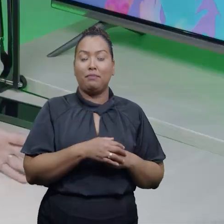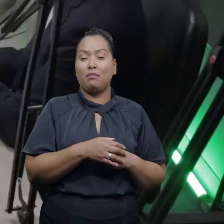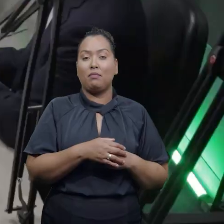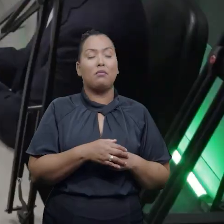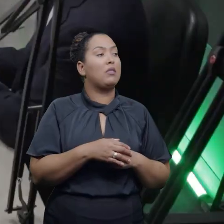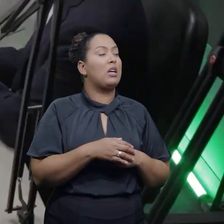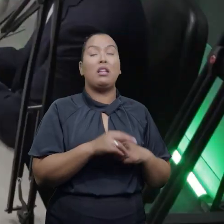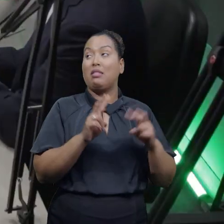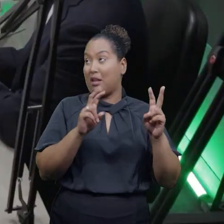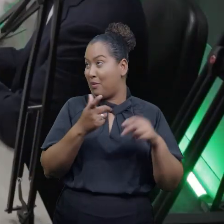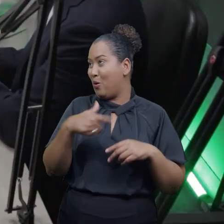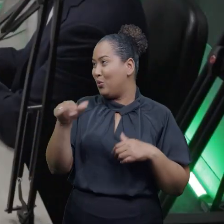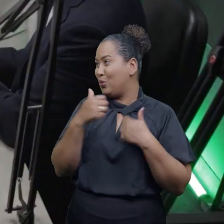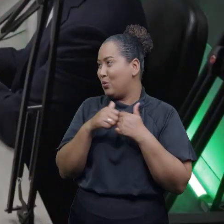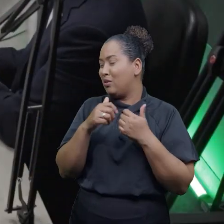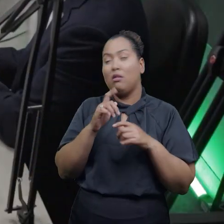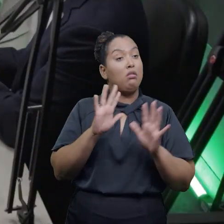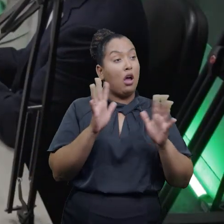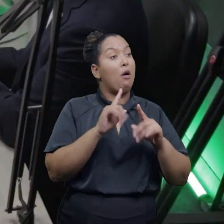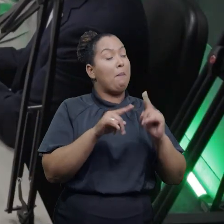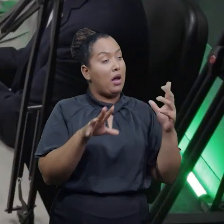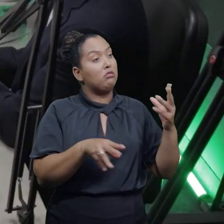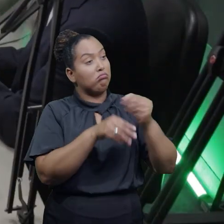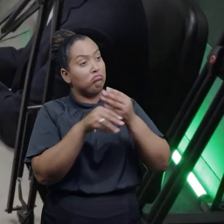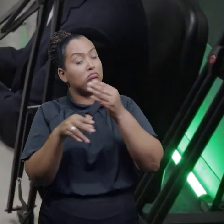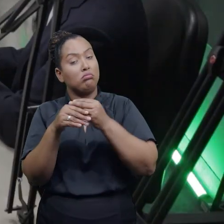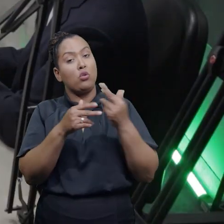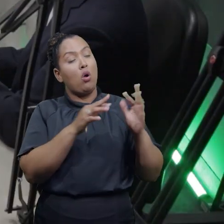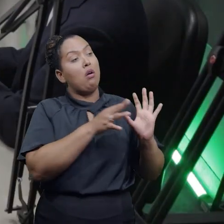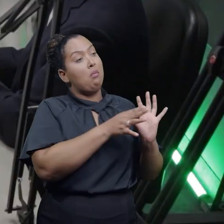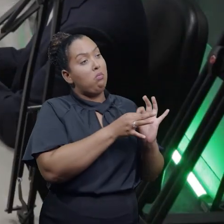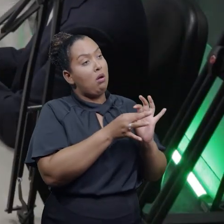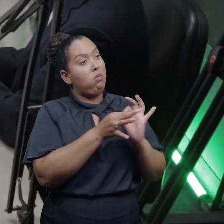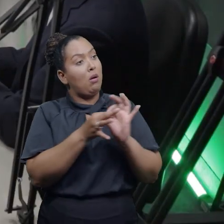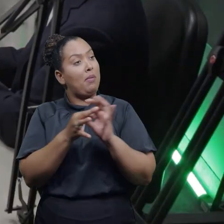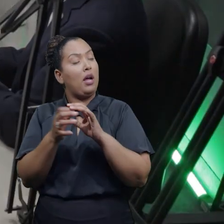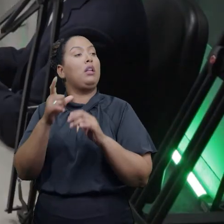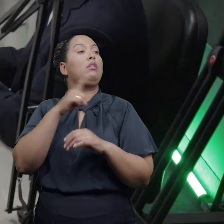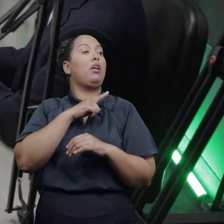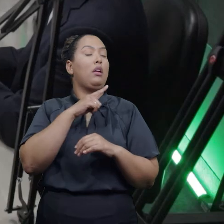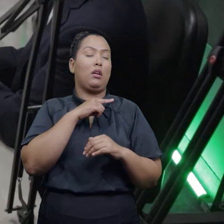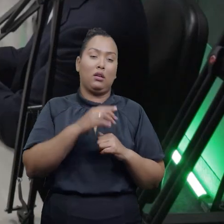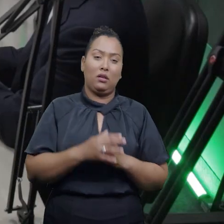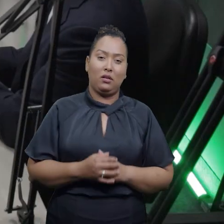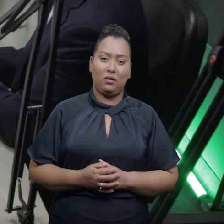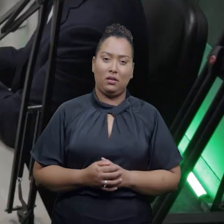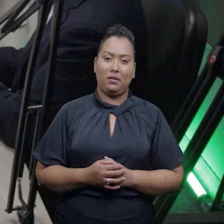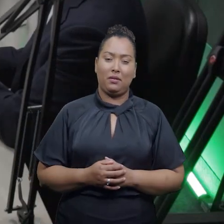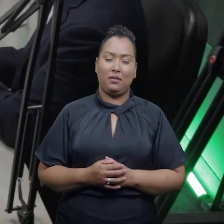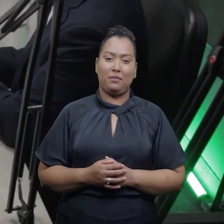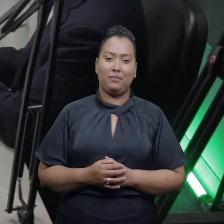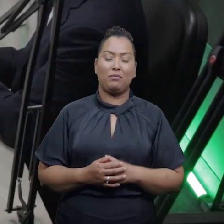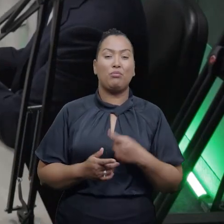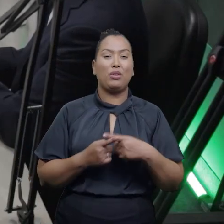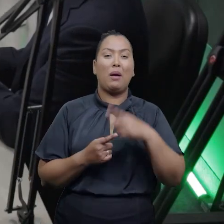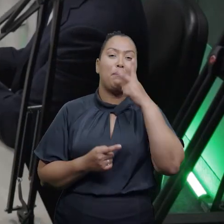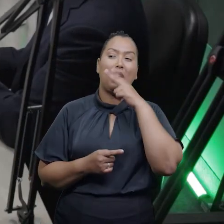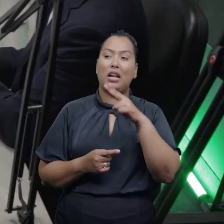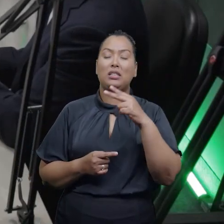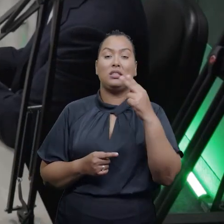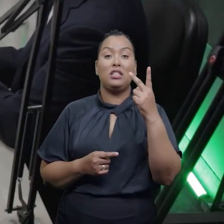problemas. Mas é tudo correlato, né? Isso. É uma coisa vai puxando a outra e você tem ali uma situação que acaba